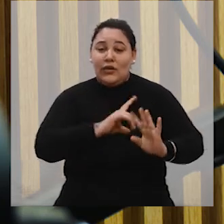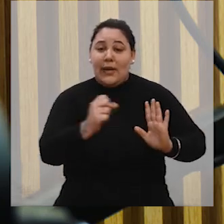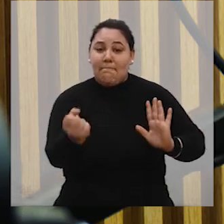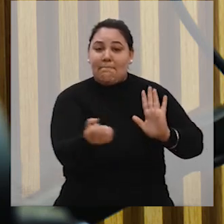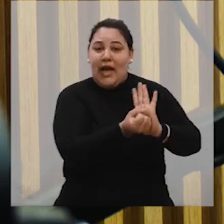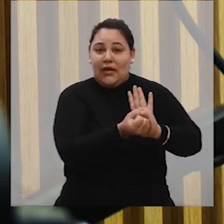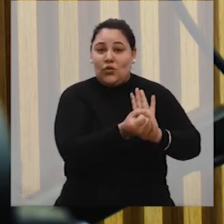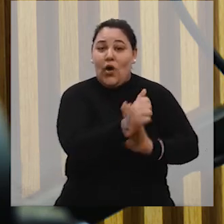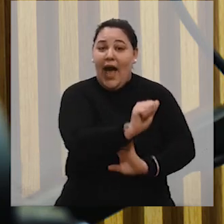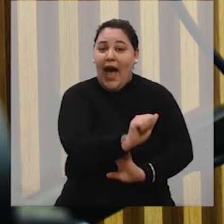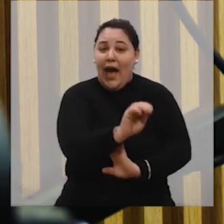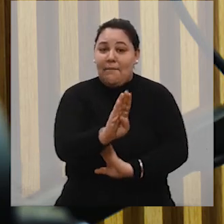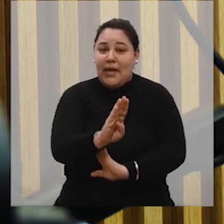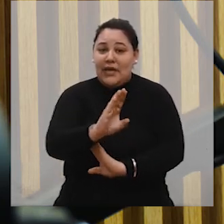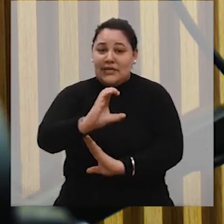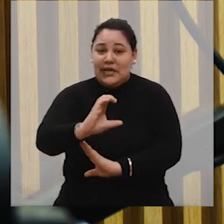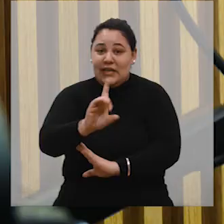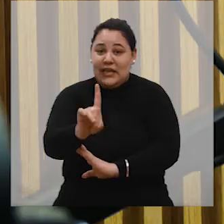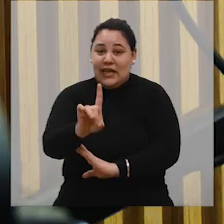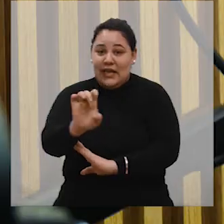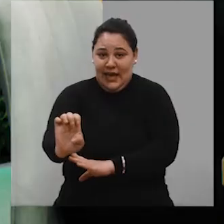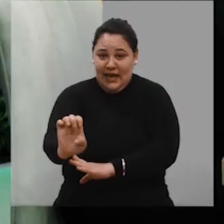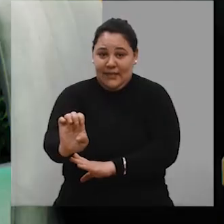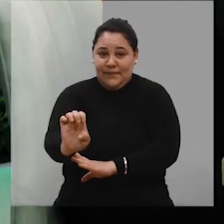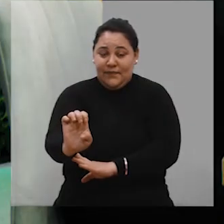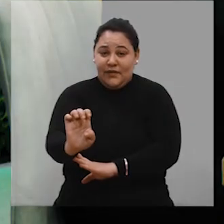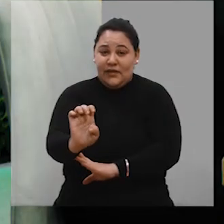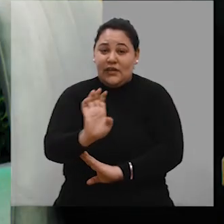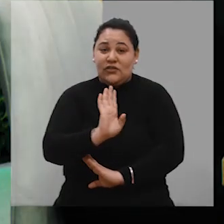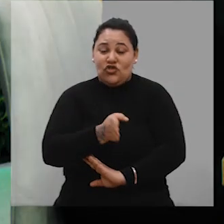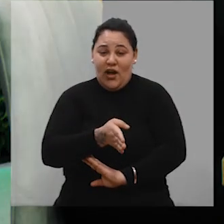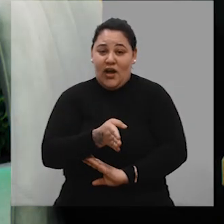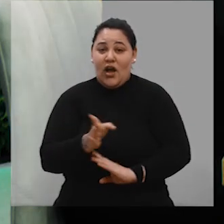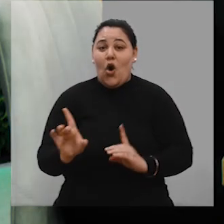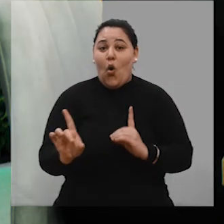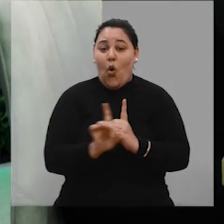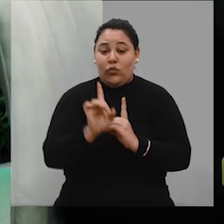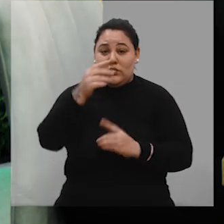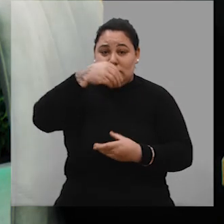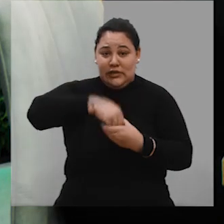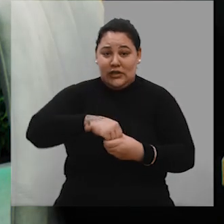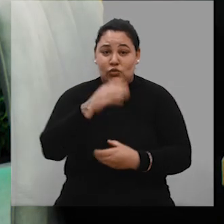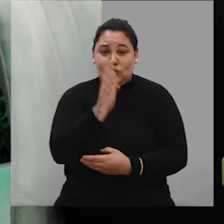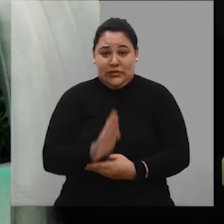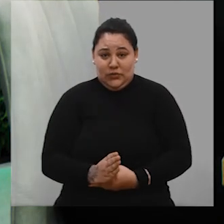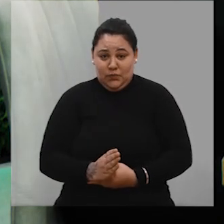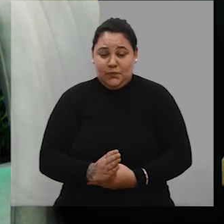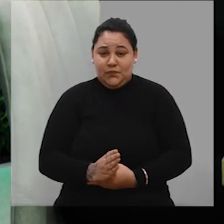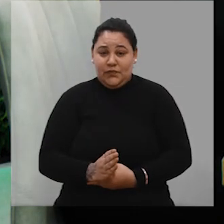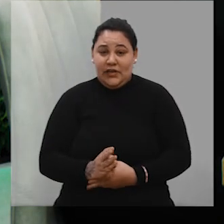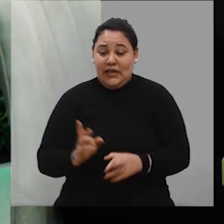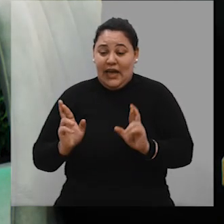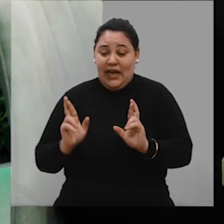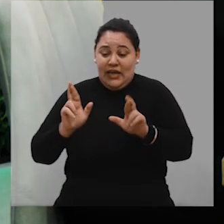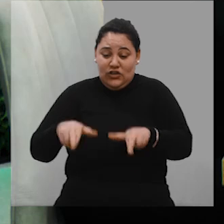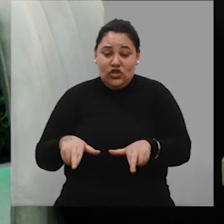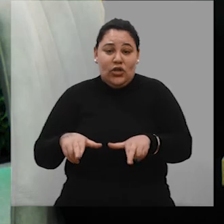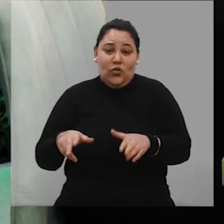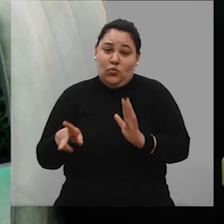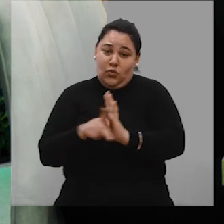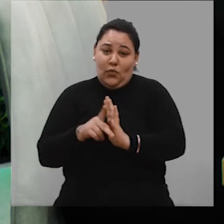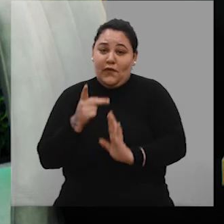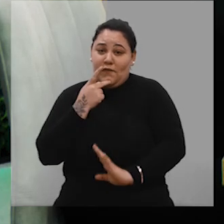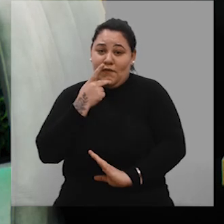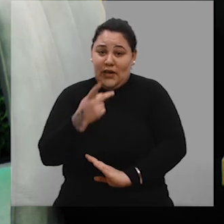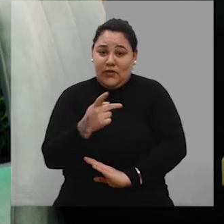o A, B, C, D e E, que são os que a gente encontra aqui no país. E na nossa região